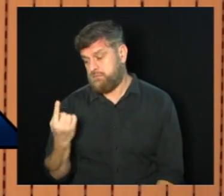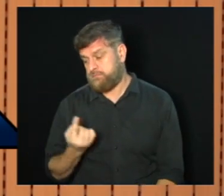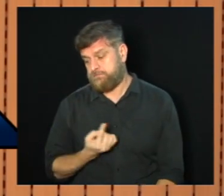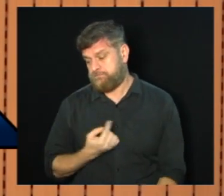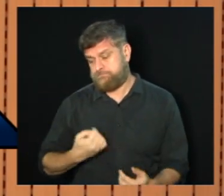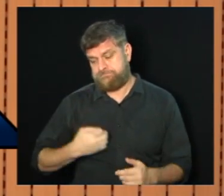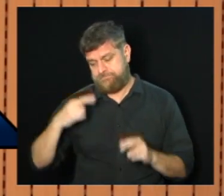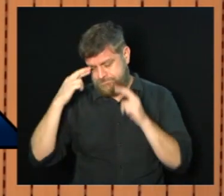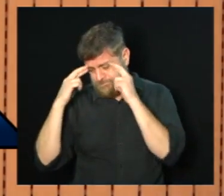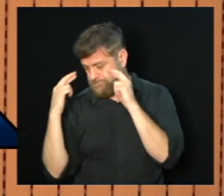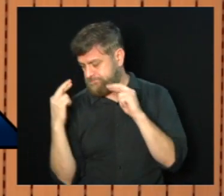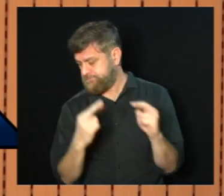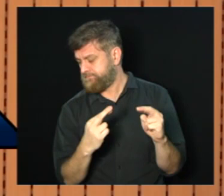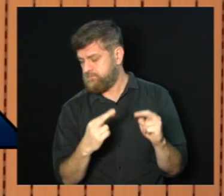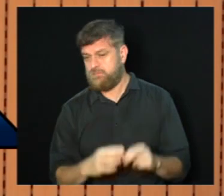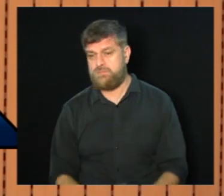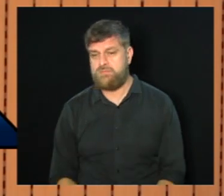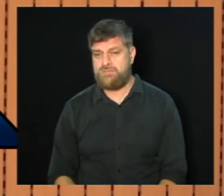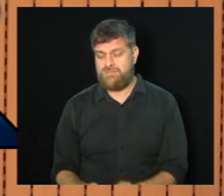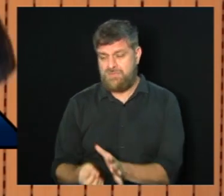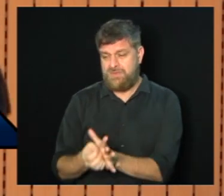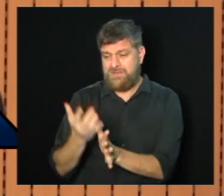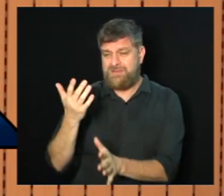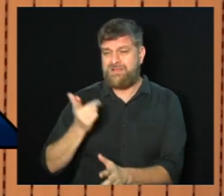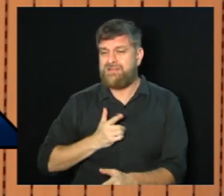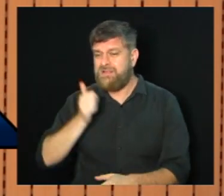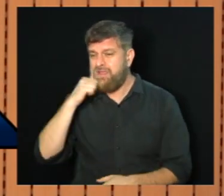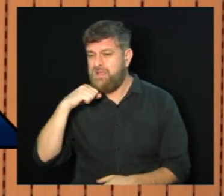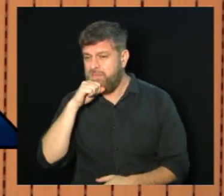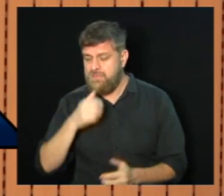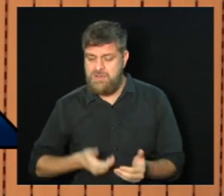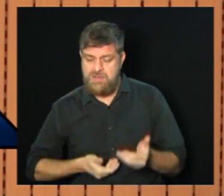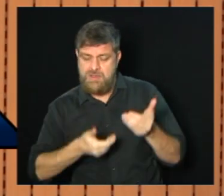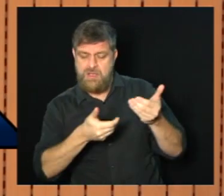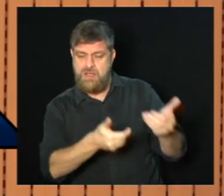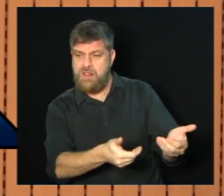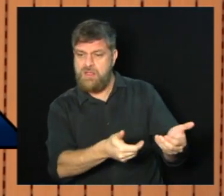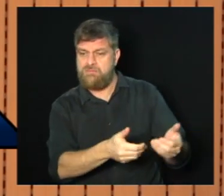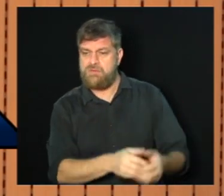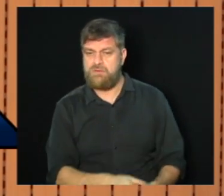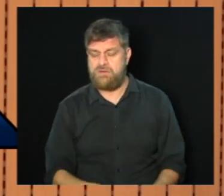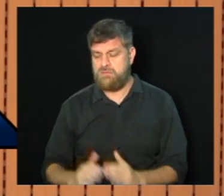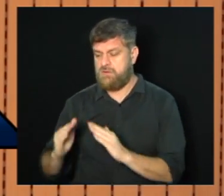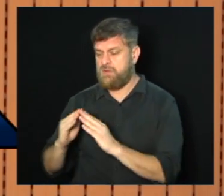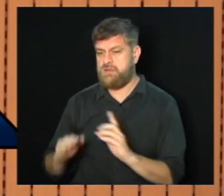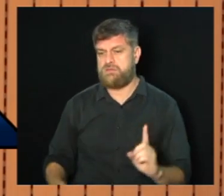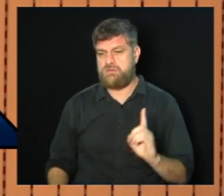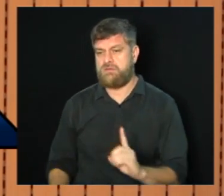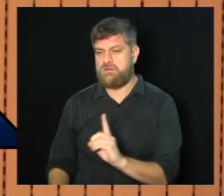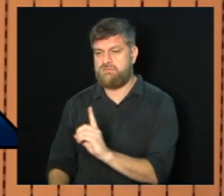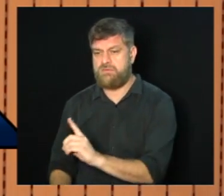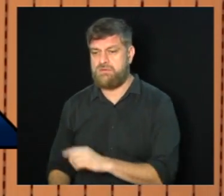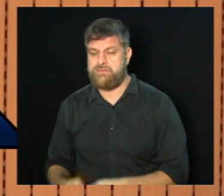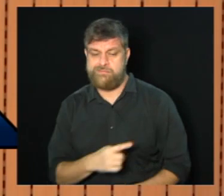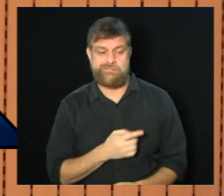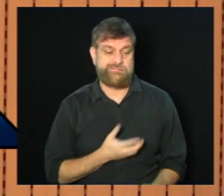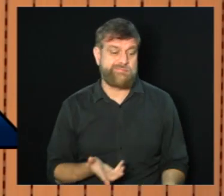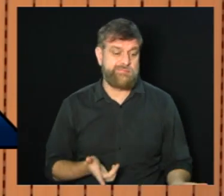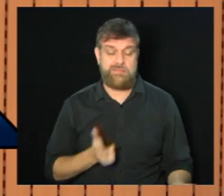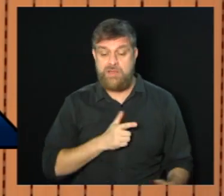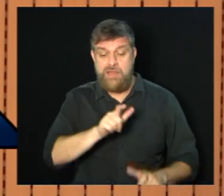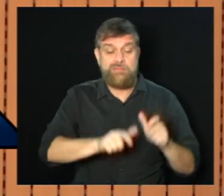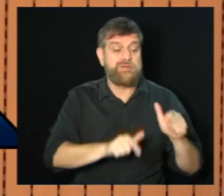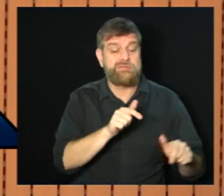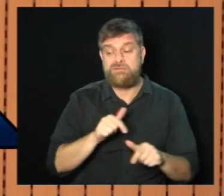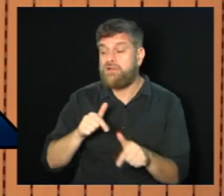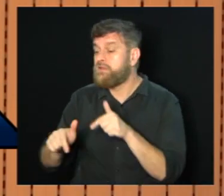da criança. Mas, às vezes, tem muitas mães que vai lá, leva, volta para casa, está tomando a vaga de uma que trabalha,